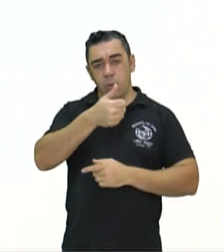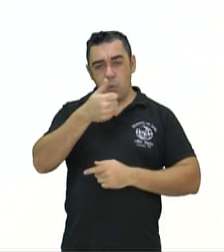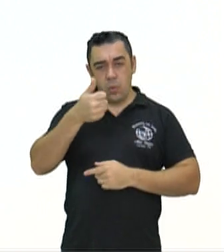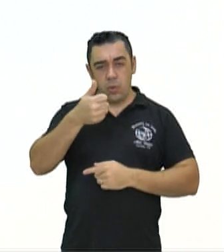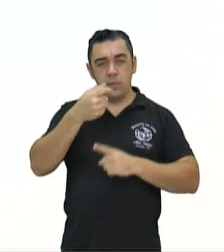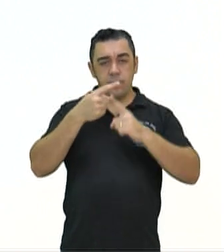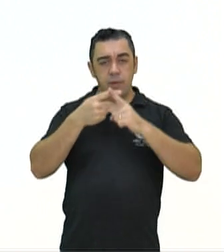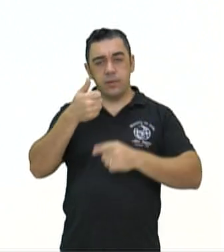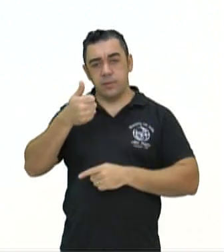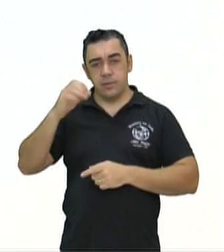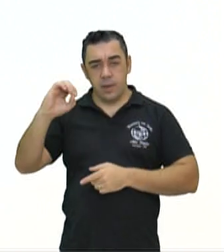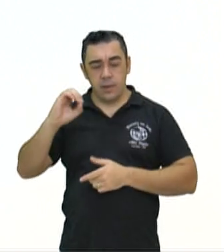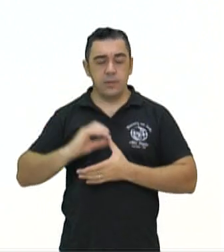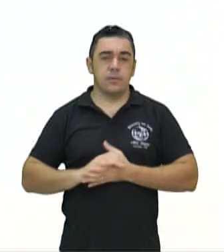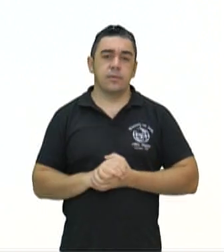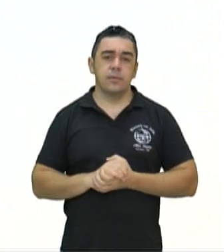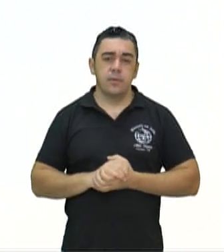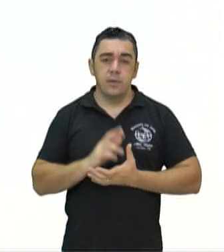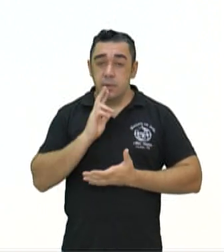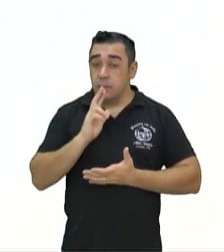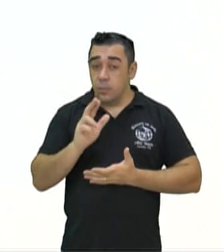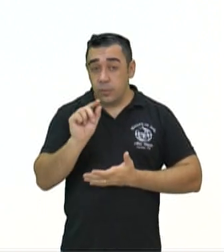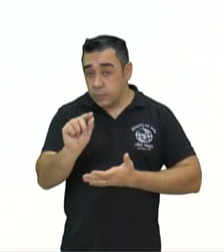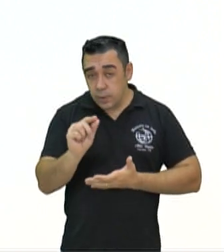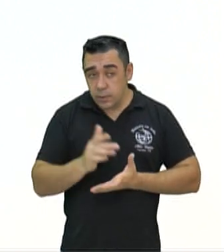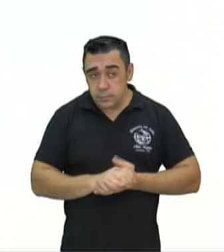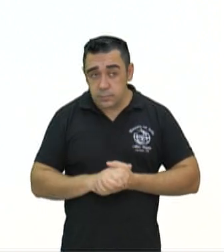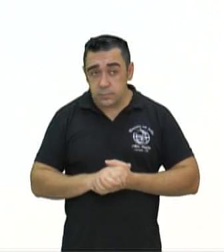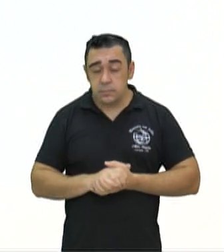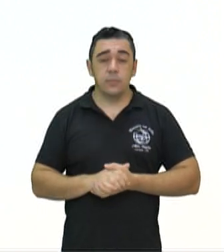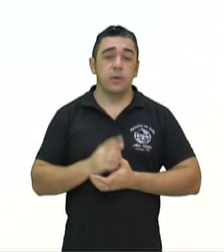11 vezes 10, que nos resulta em